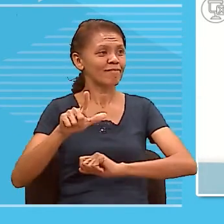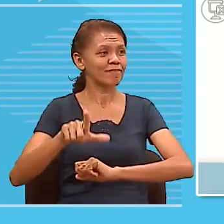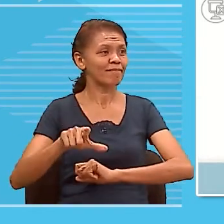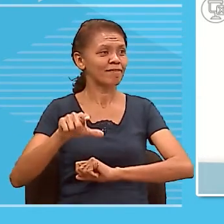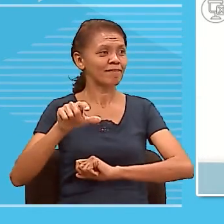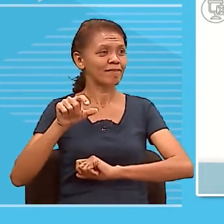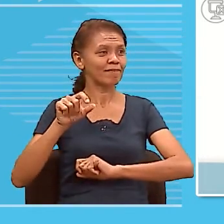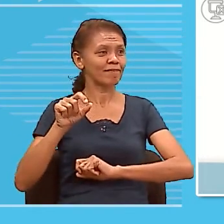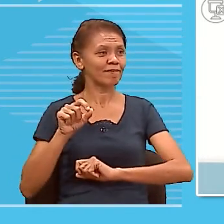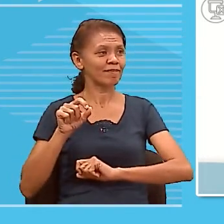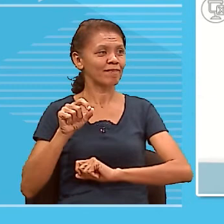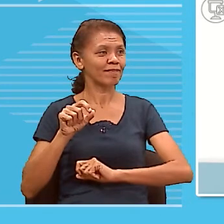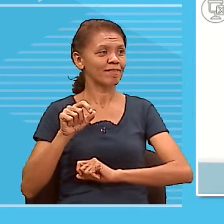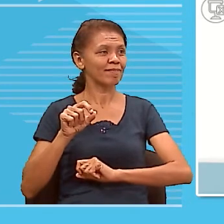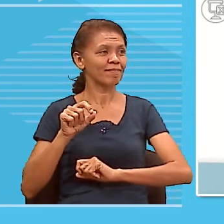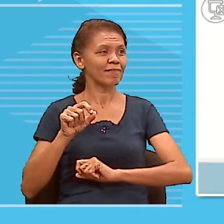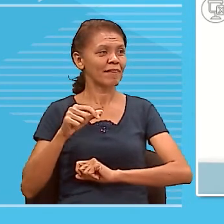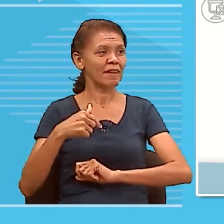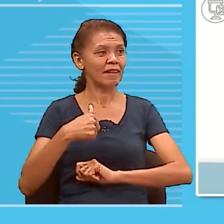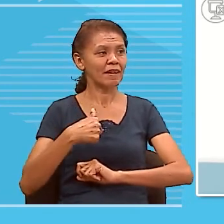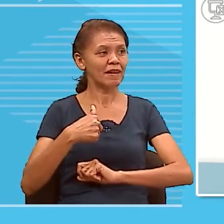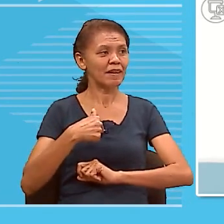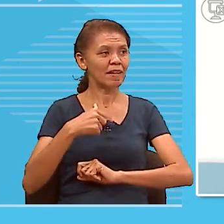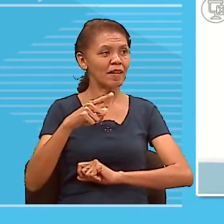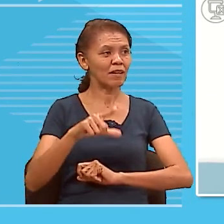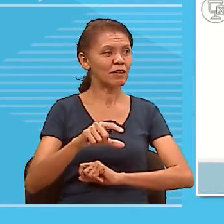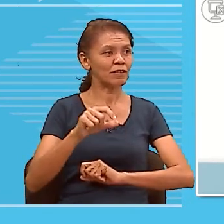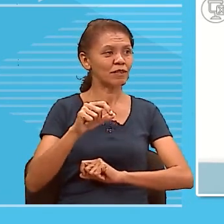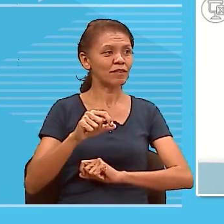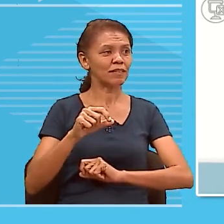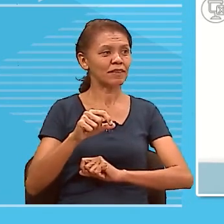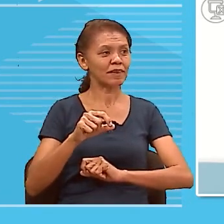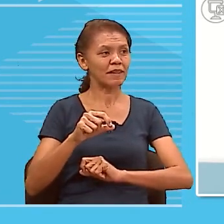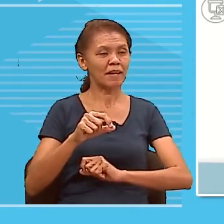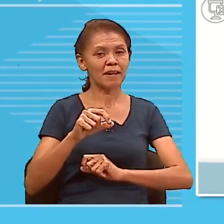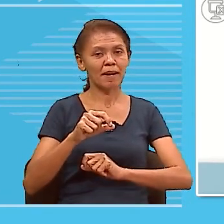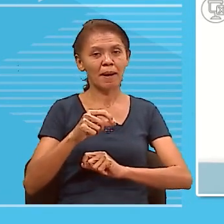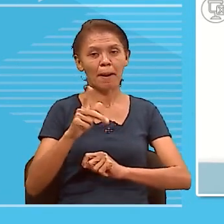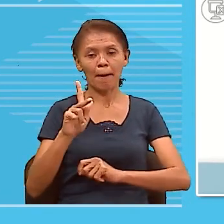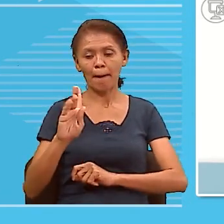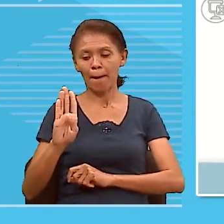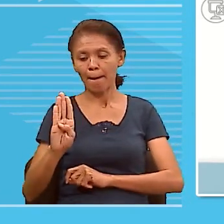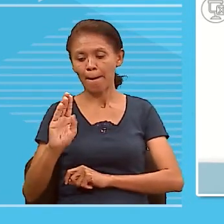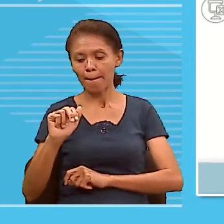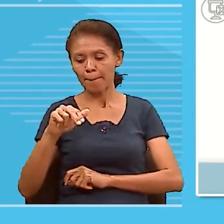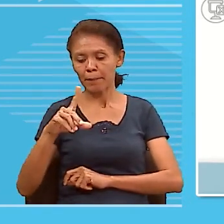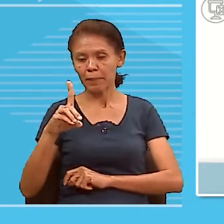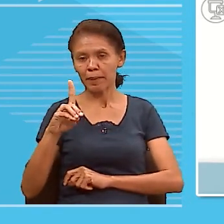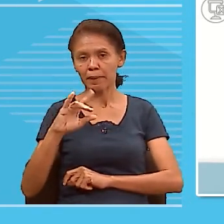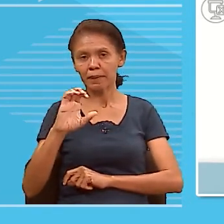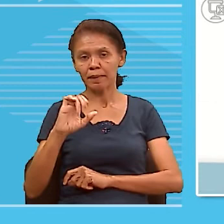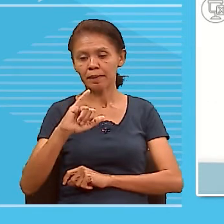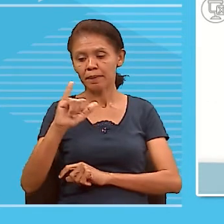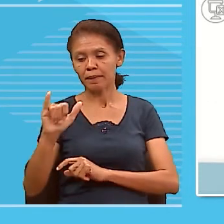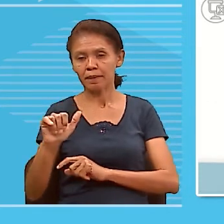tivesse porém de escolher escolheria a bandeja eu